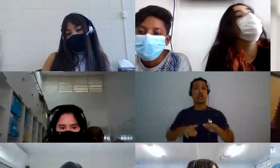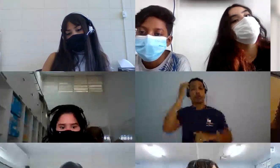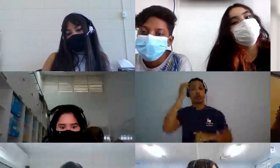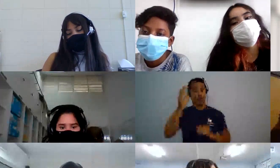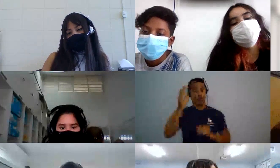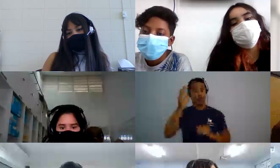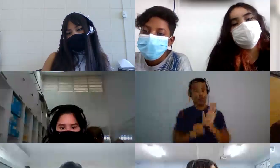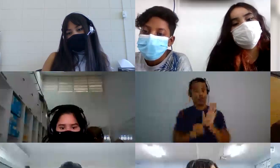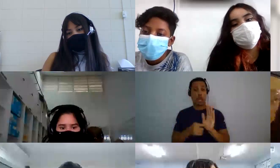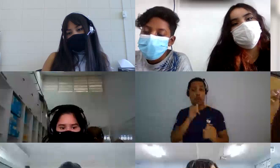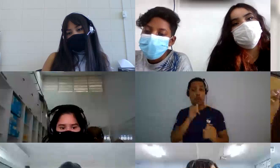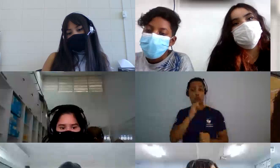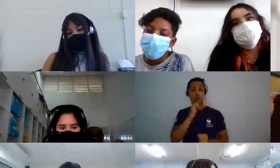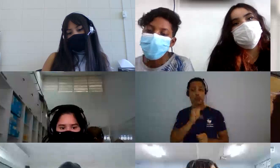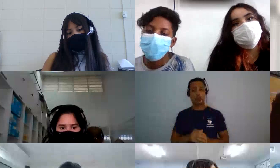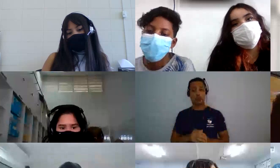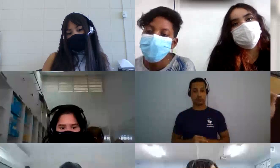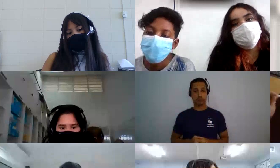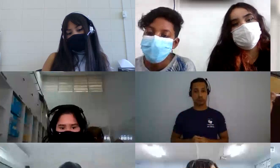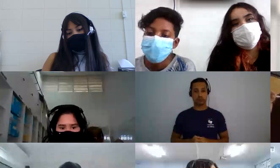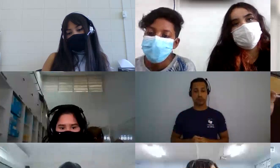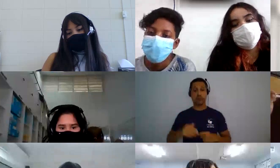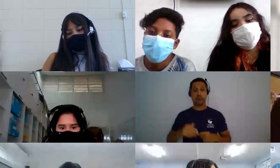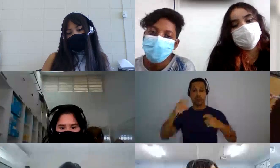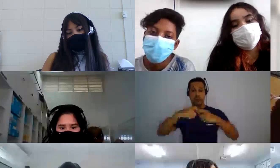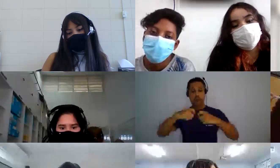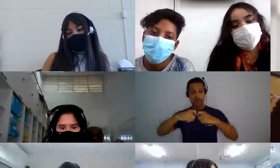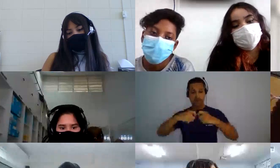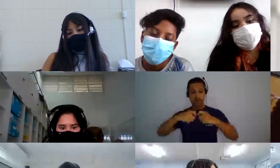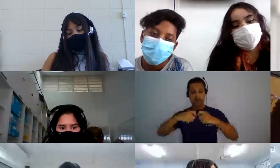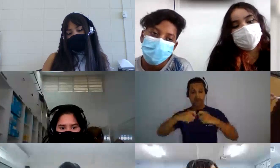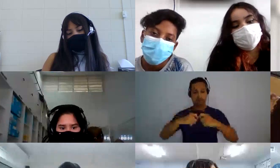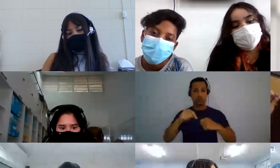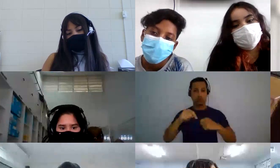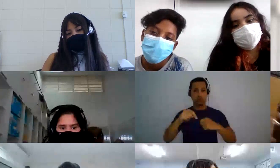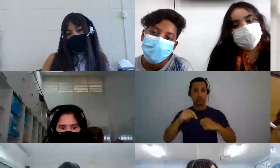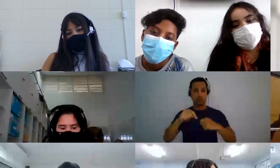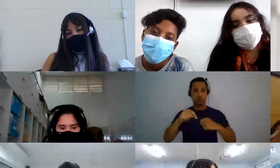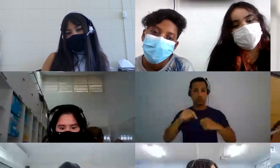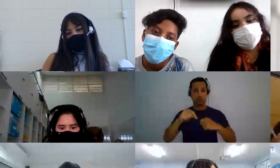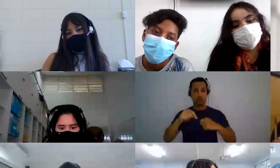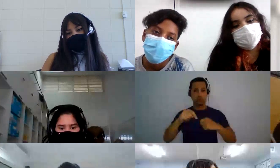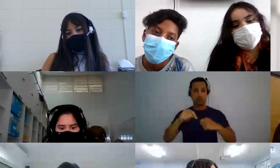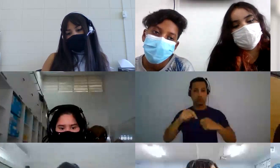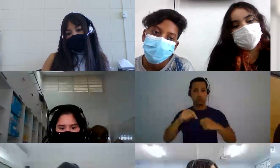exemplo. Eu vou dar um exemplo da transa. Todos vocês sabem que existe